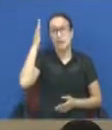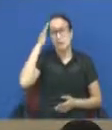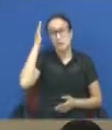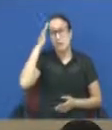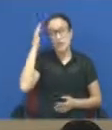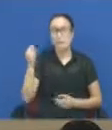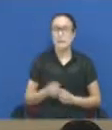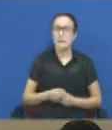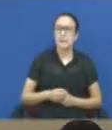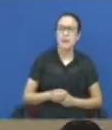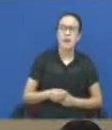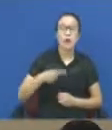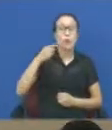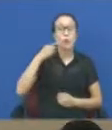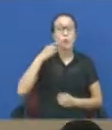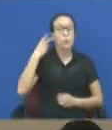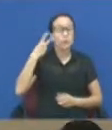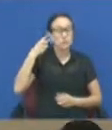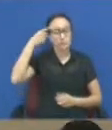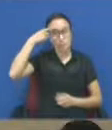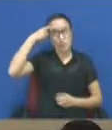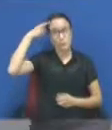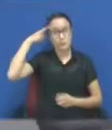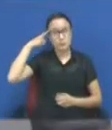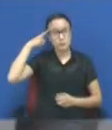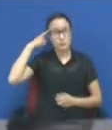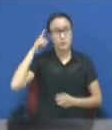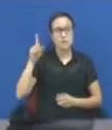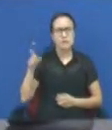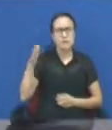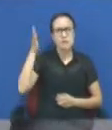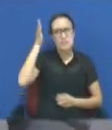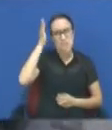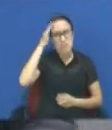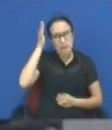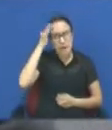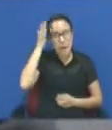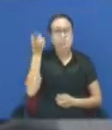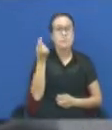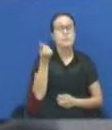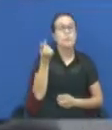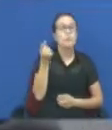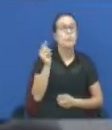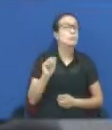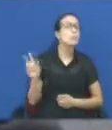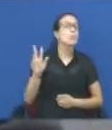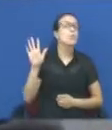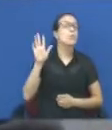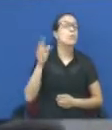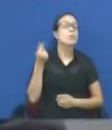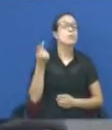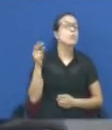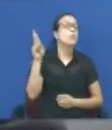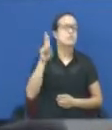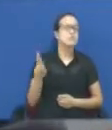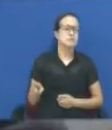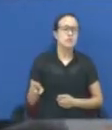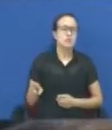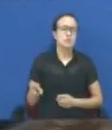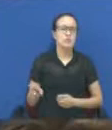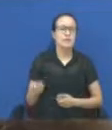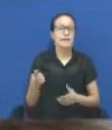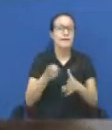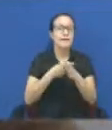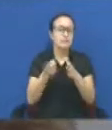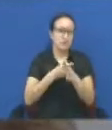Cerqueira se ele tem o valor da dívida trabalhista da Endel. Não sei se ele tem esse número ou